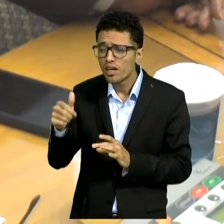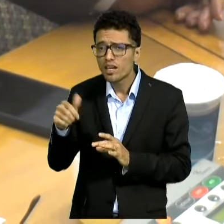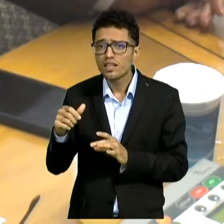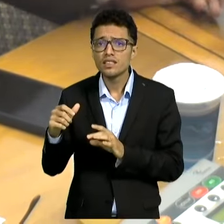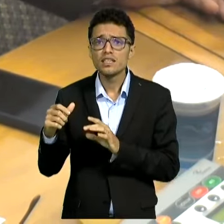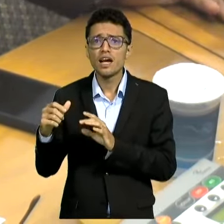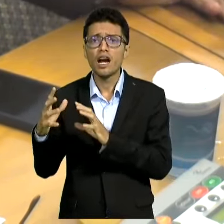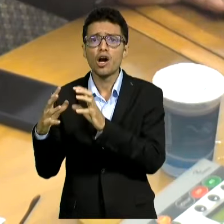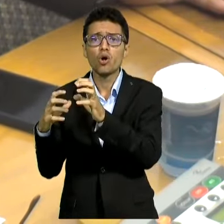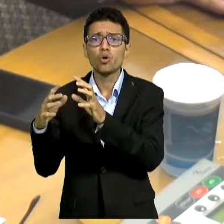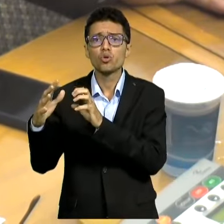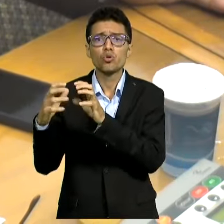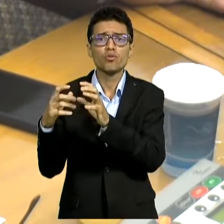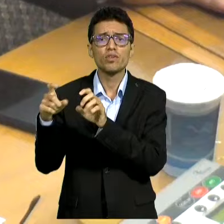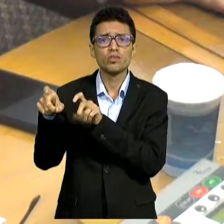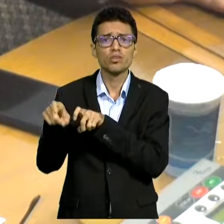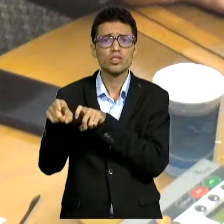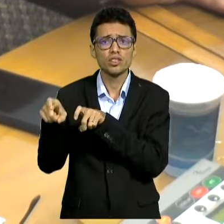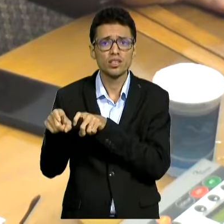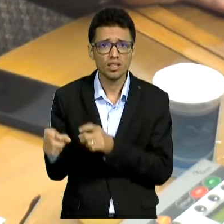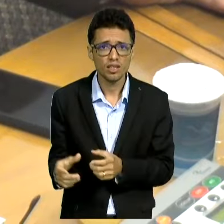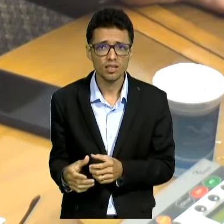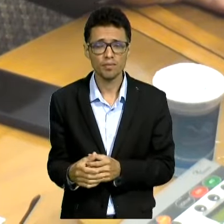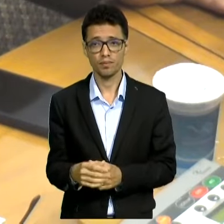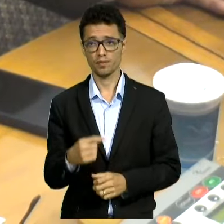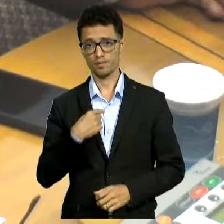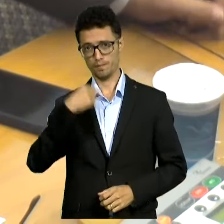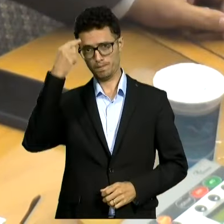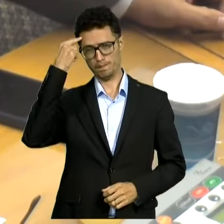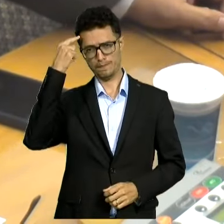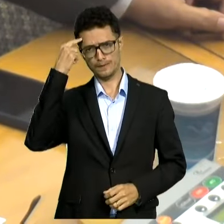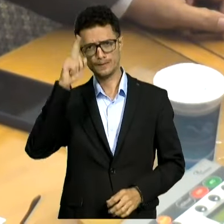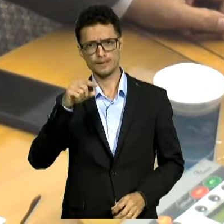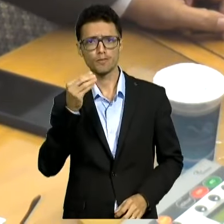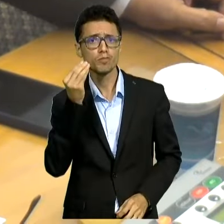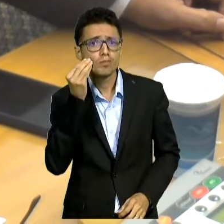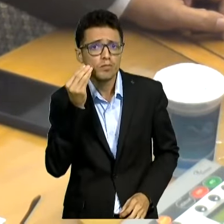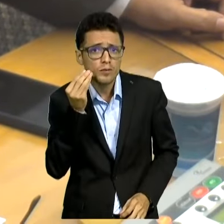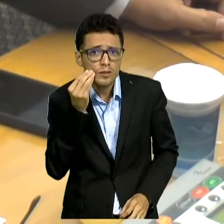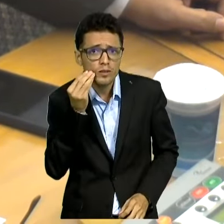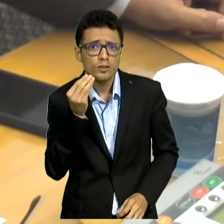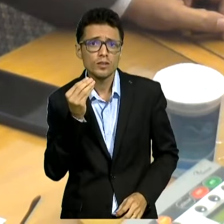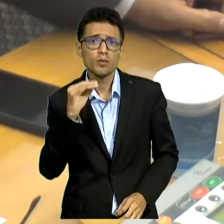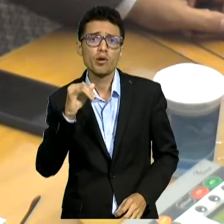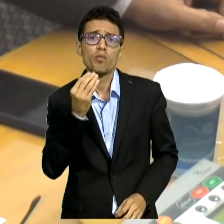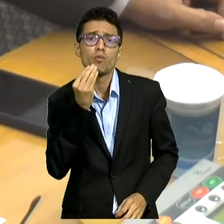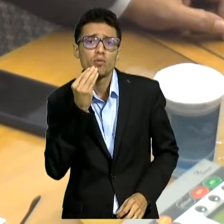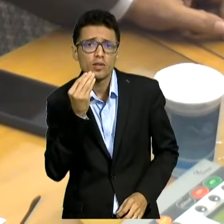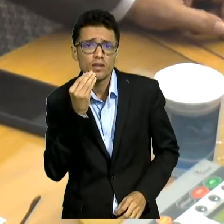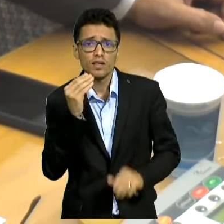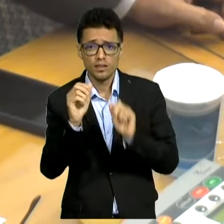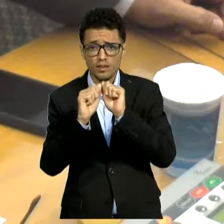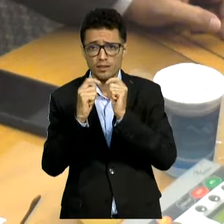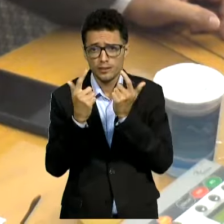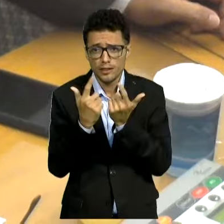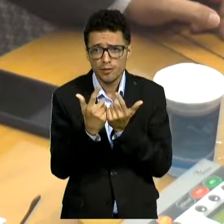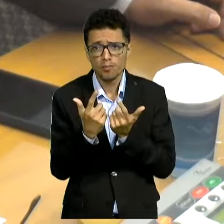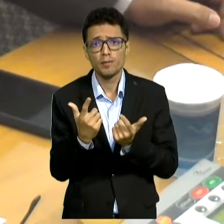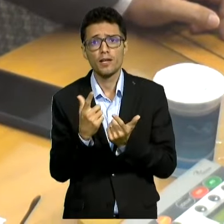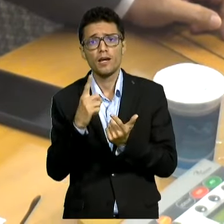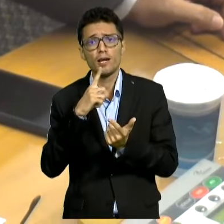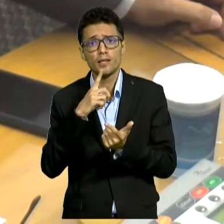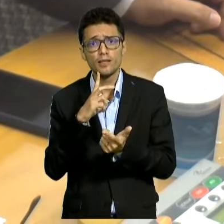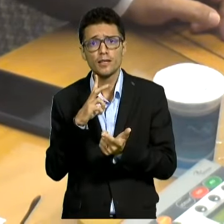que é uma oportunidade da Assembleia reafirmar a sua posição a